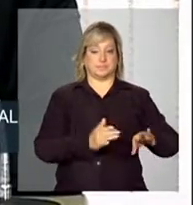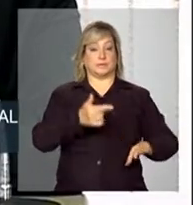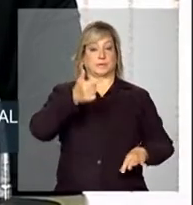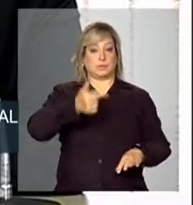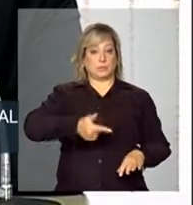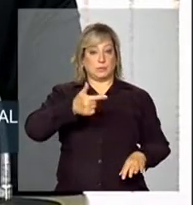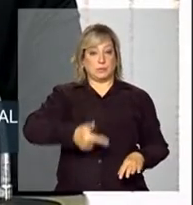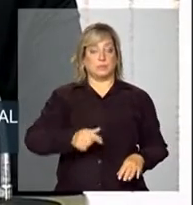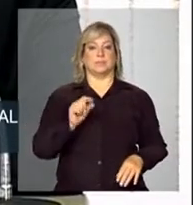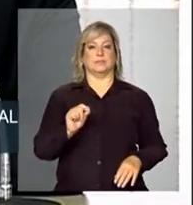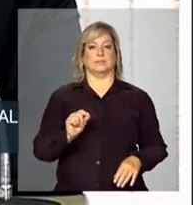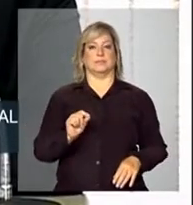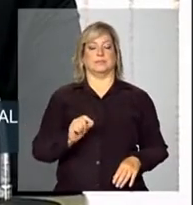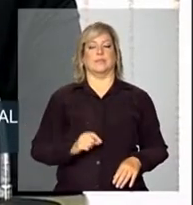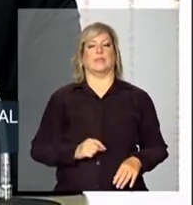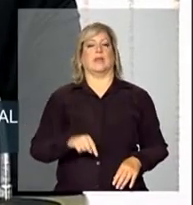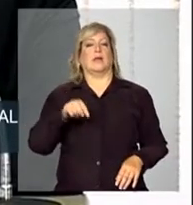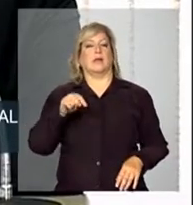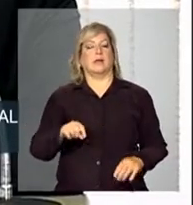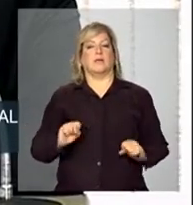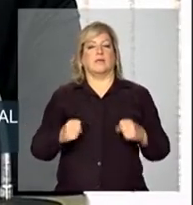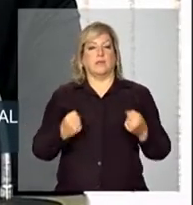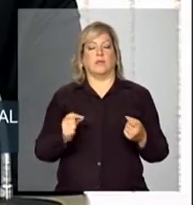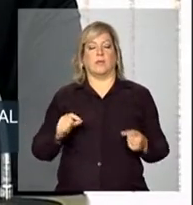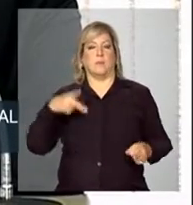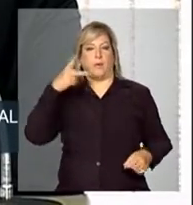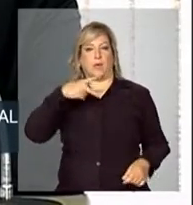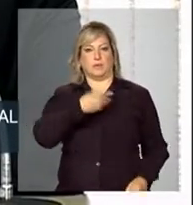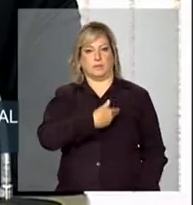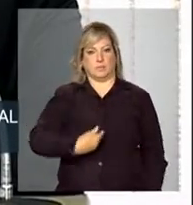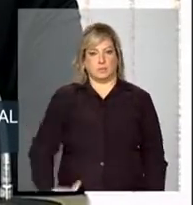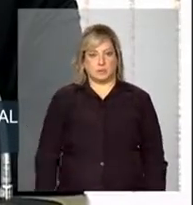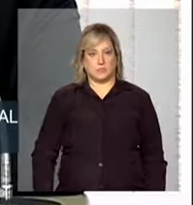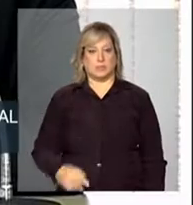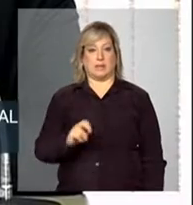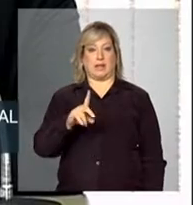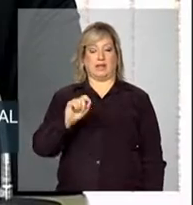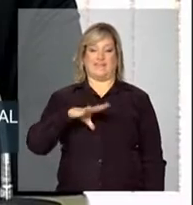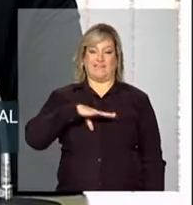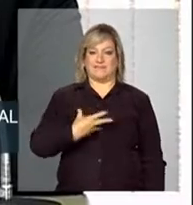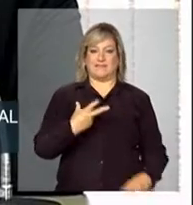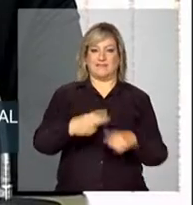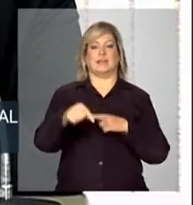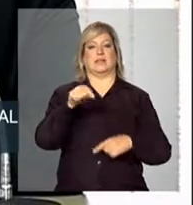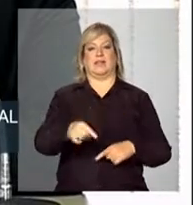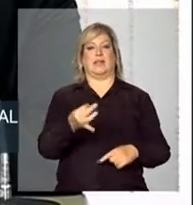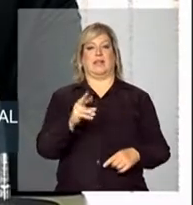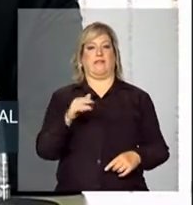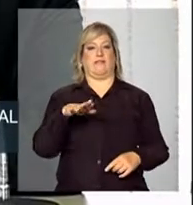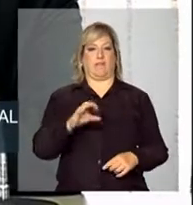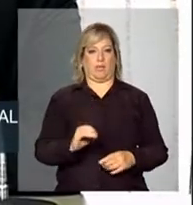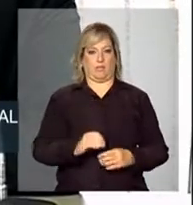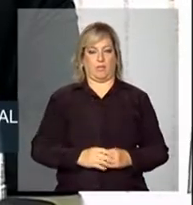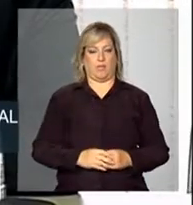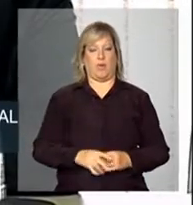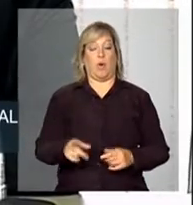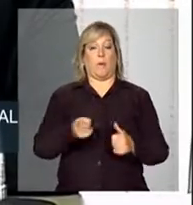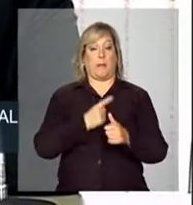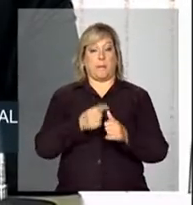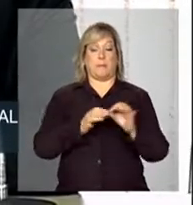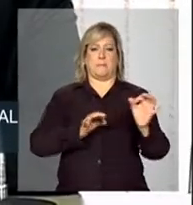a questão da integração e fortalecimento das políticas públicas e da rede de enfrentamento ao tráfico o primeiro plano já deu